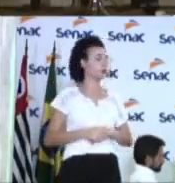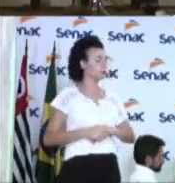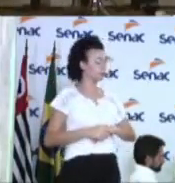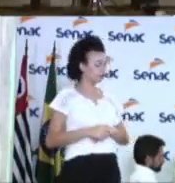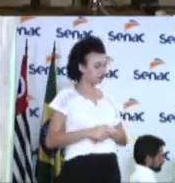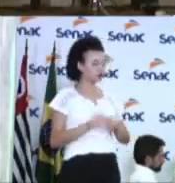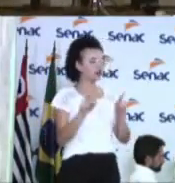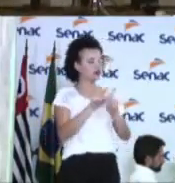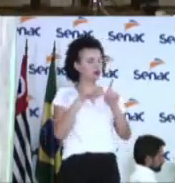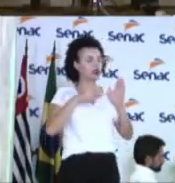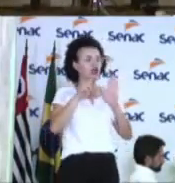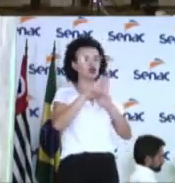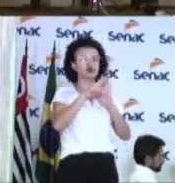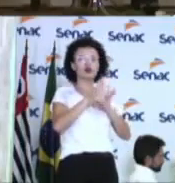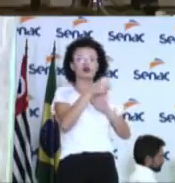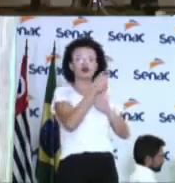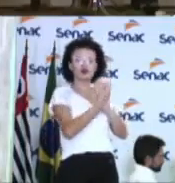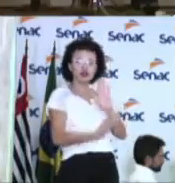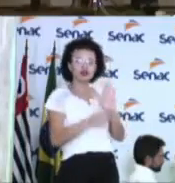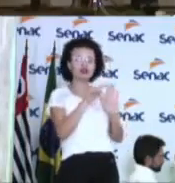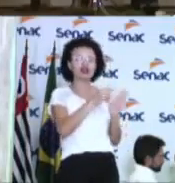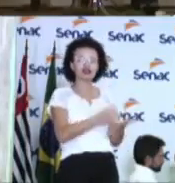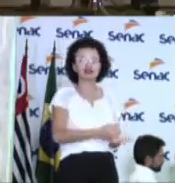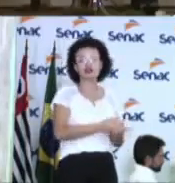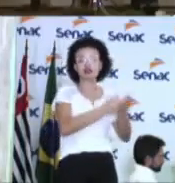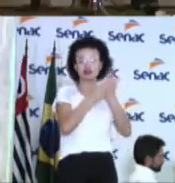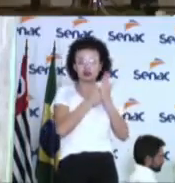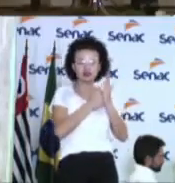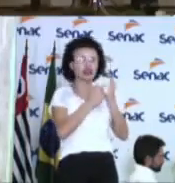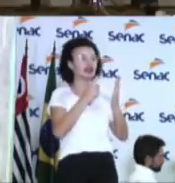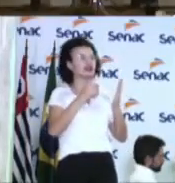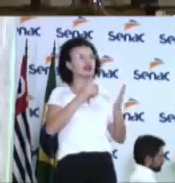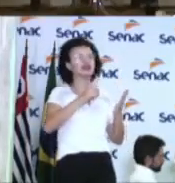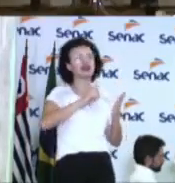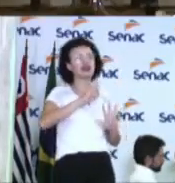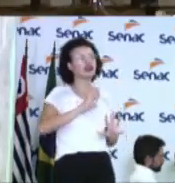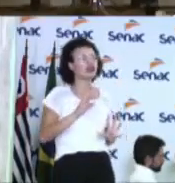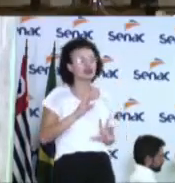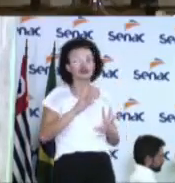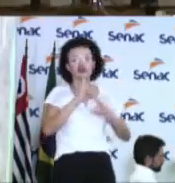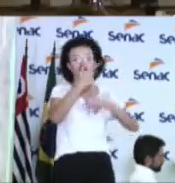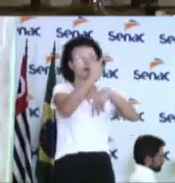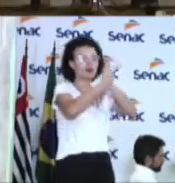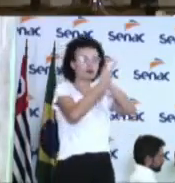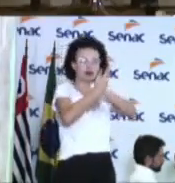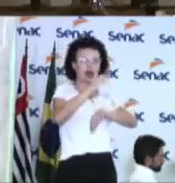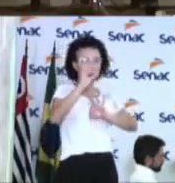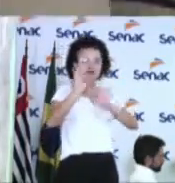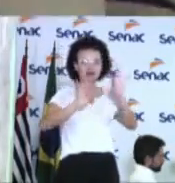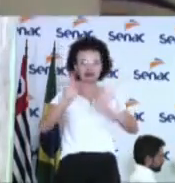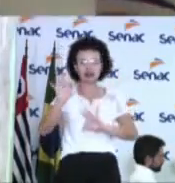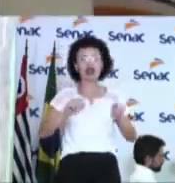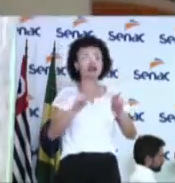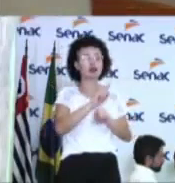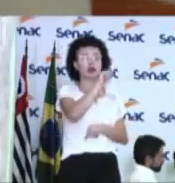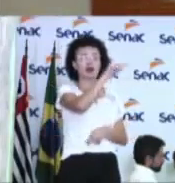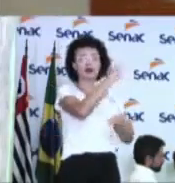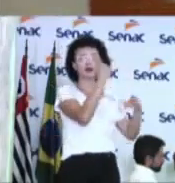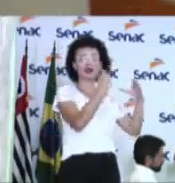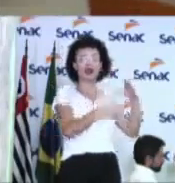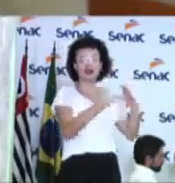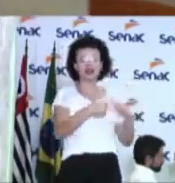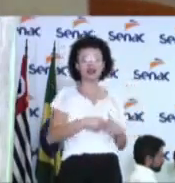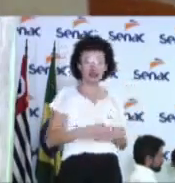do roteirista, que a gente tem a ajuda do roteirista, a gente tem toda a produtora super envolvida e o cliente.